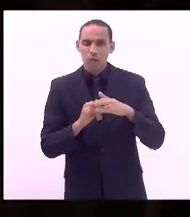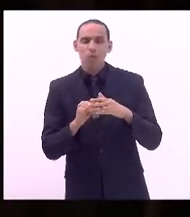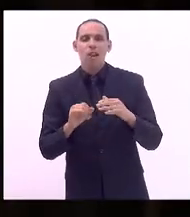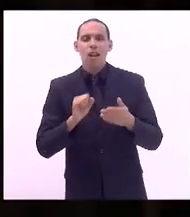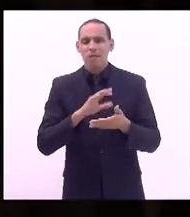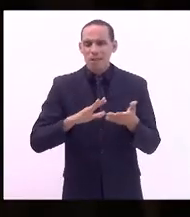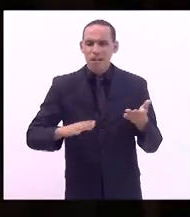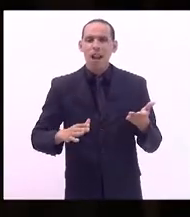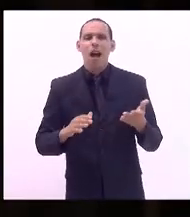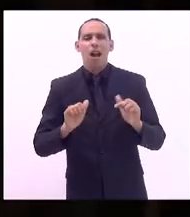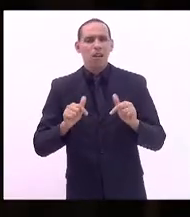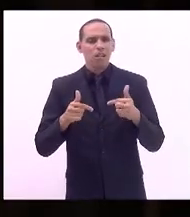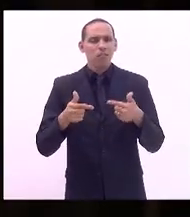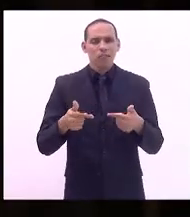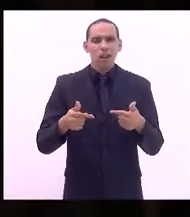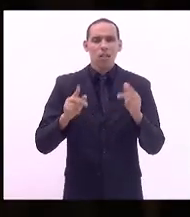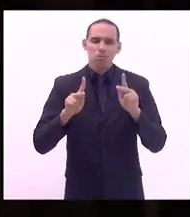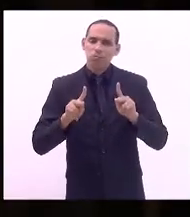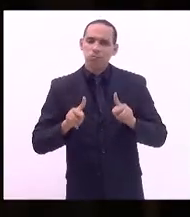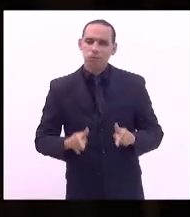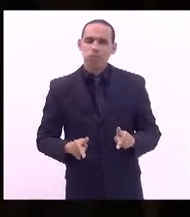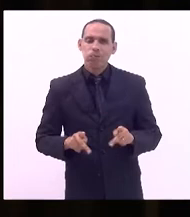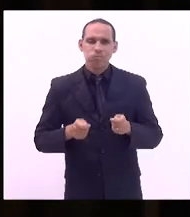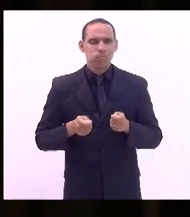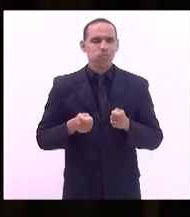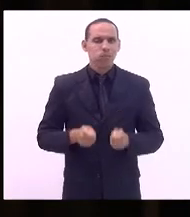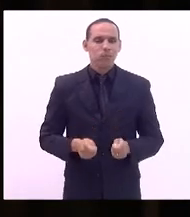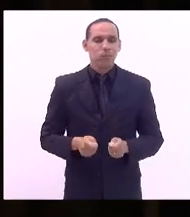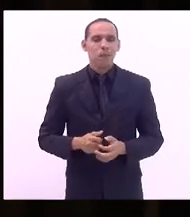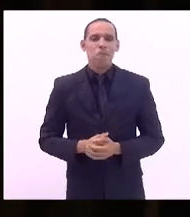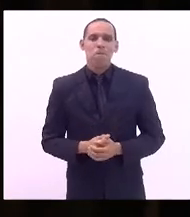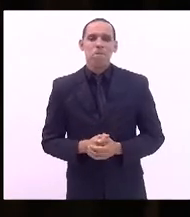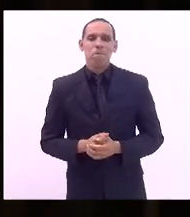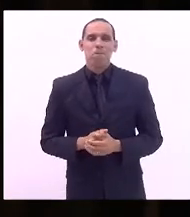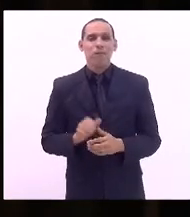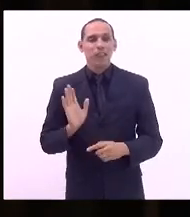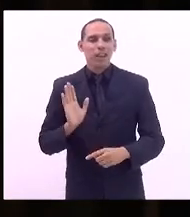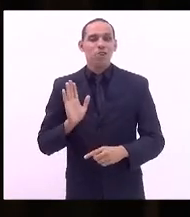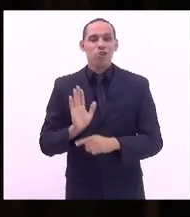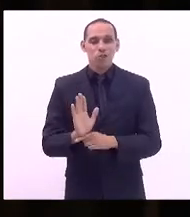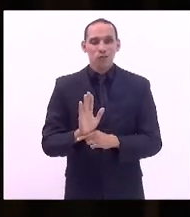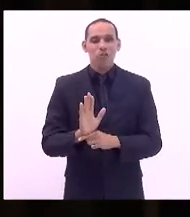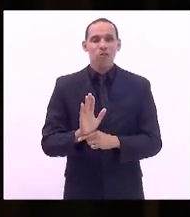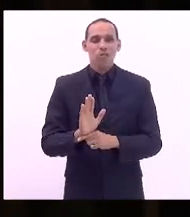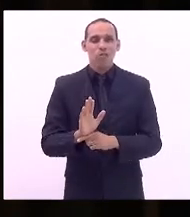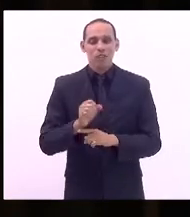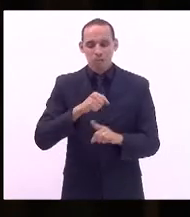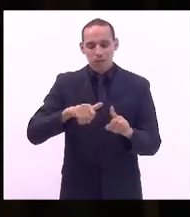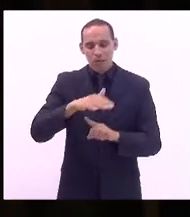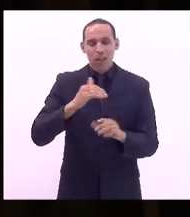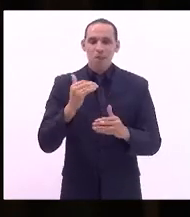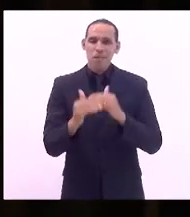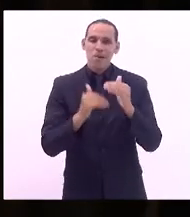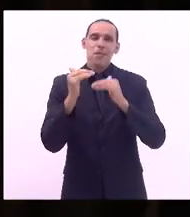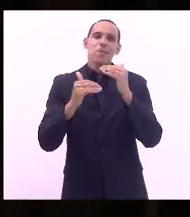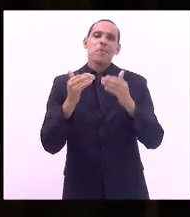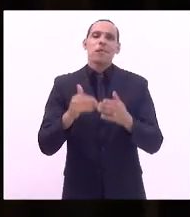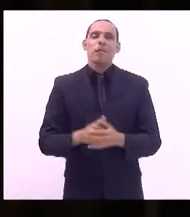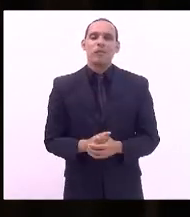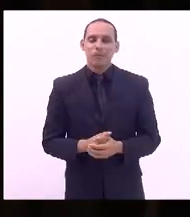atividades ações posturas e posicionamentos em favor do desenvolvimento da sociedade Fluminense